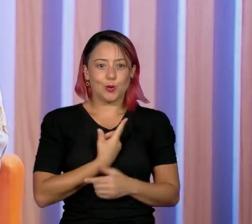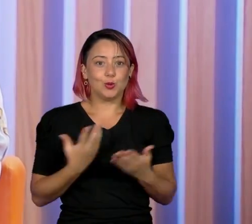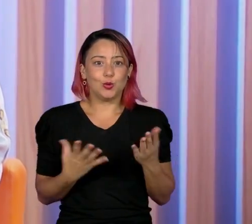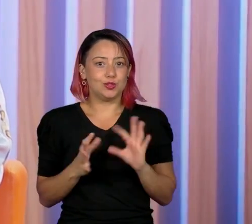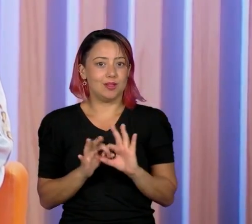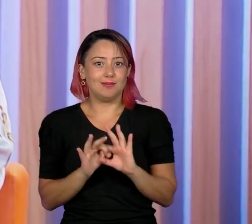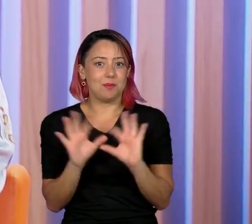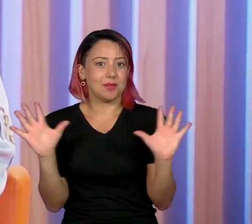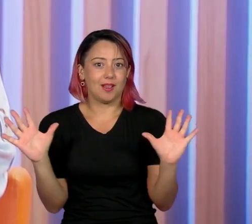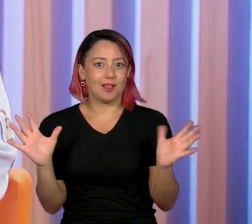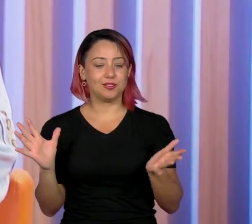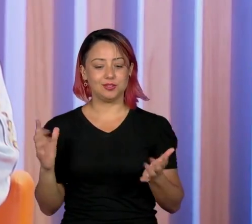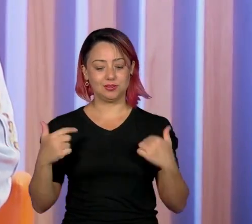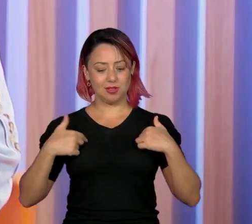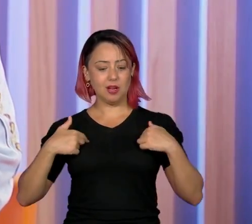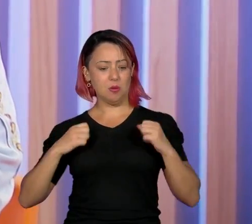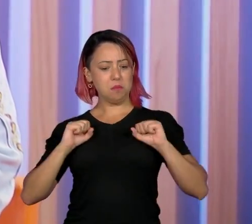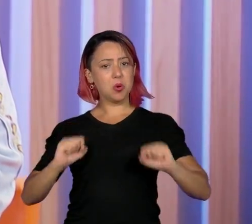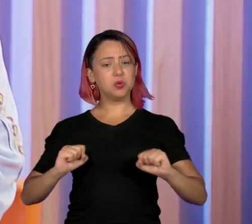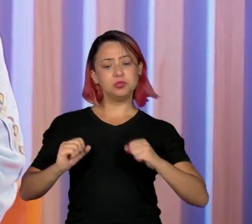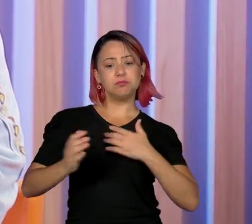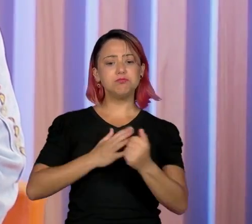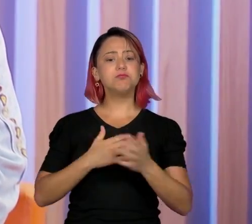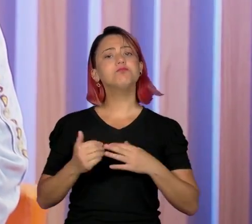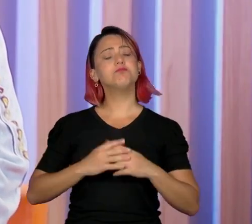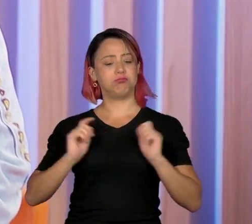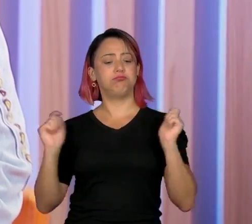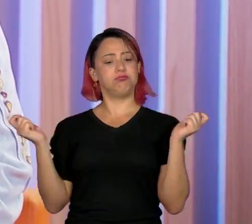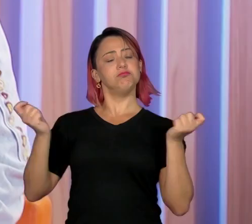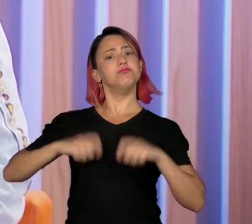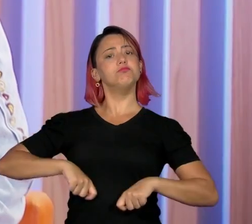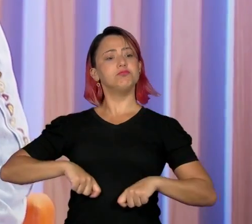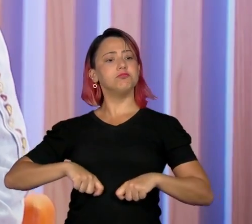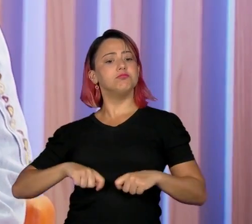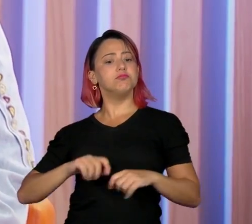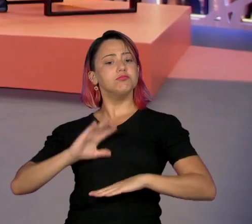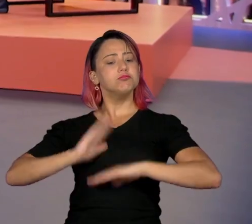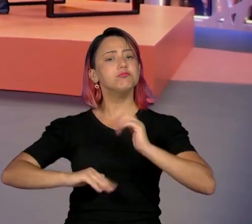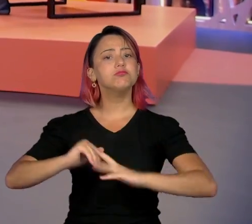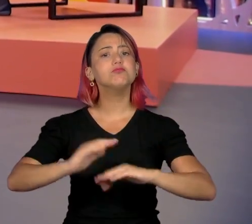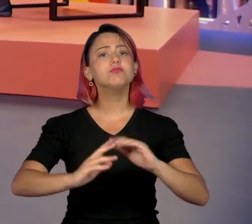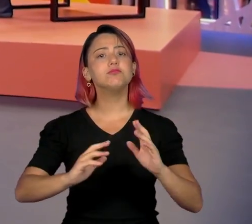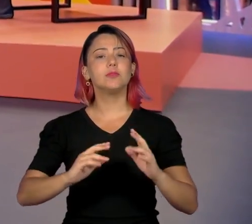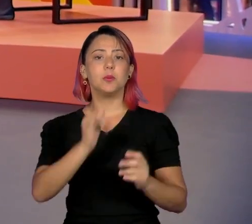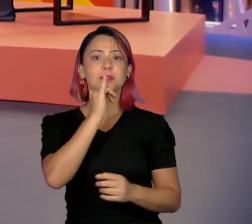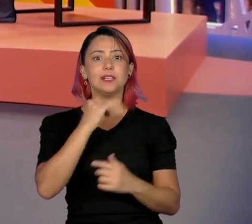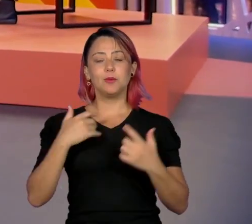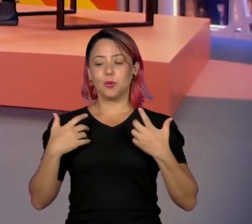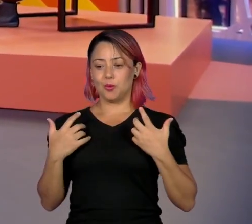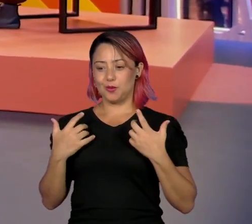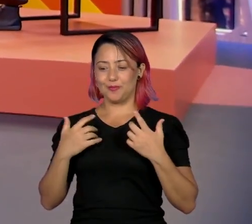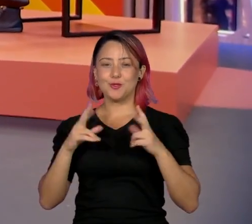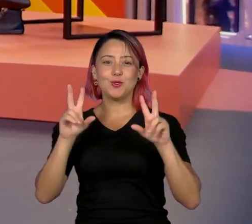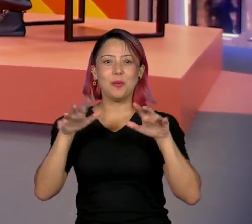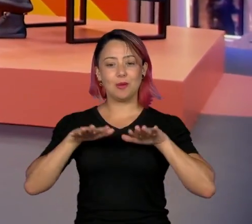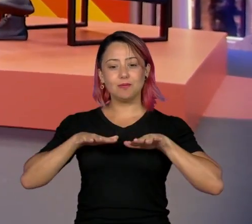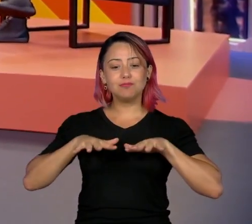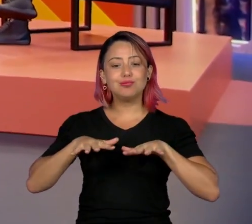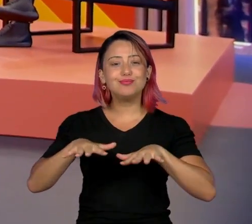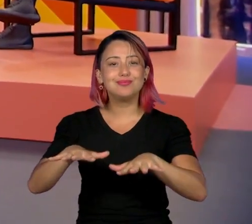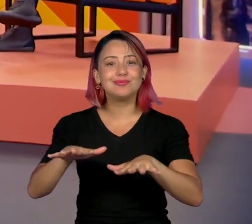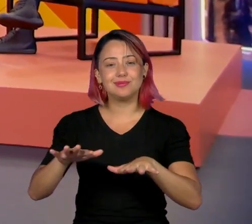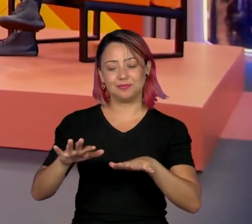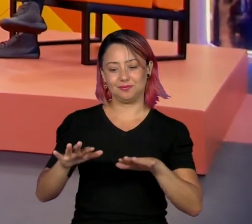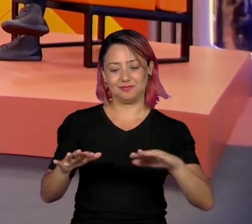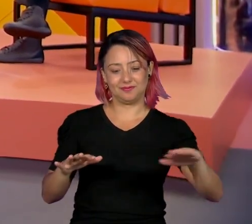né, da nossa individualidade, e de talvez ter a possibilidade de costurar, né, esses retalhos,